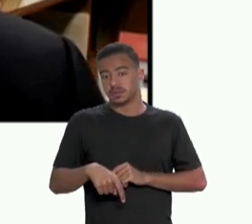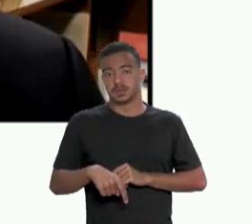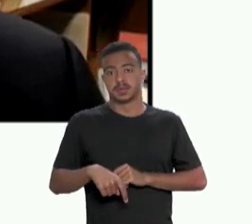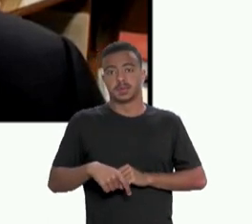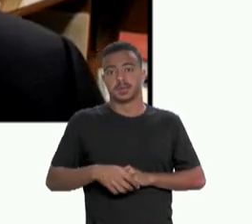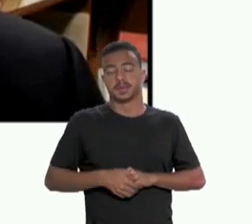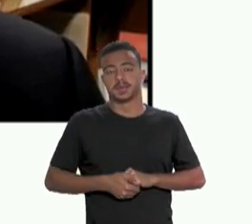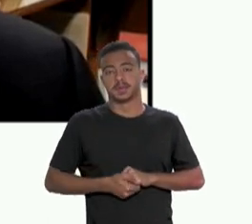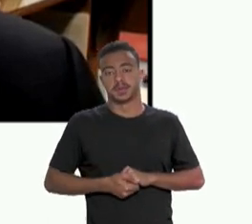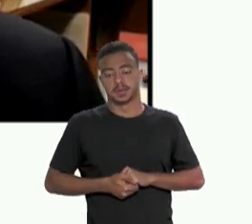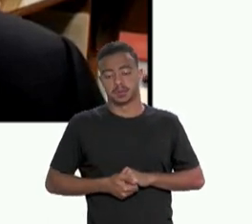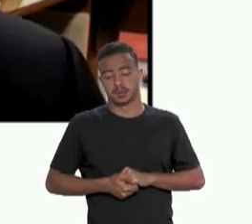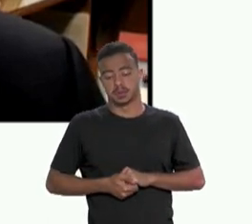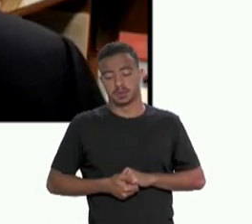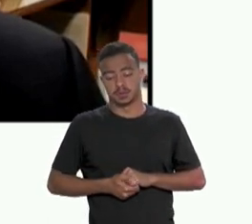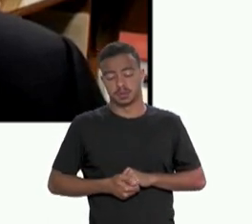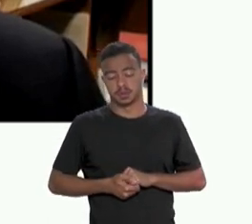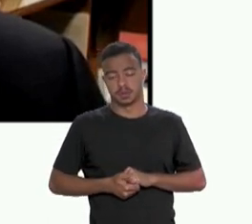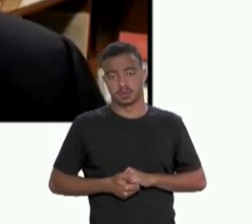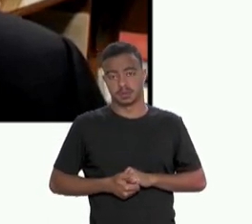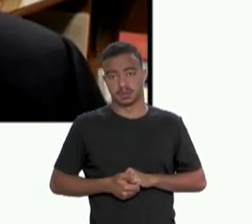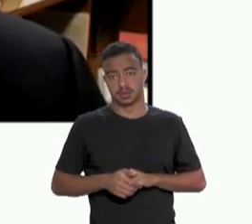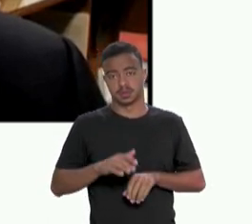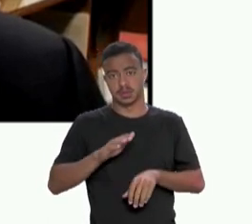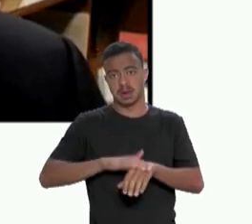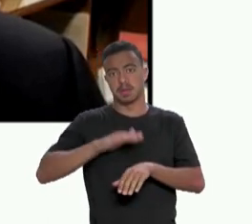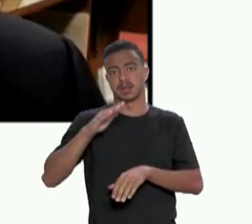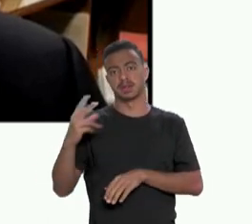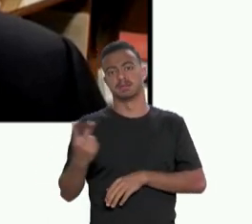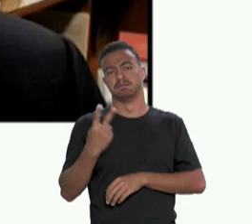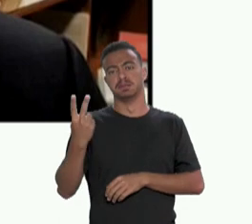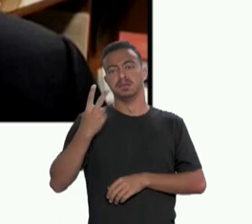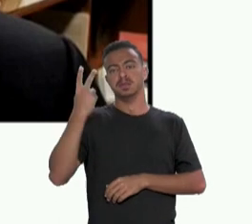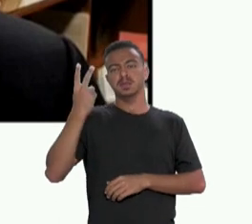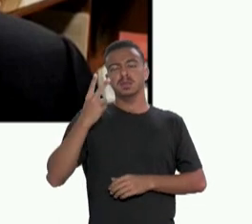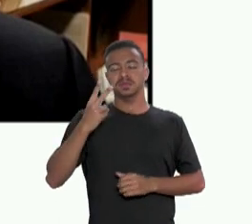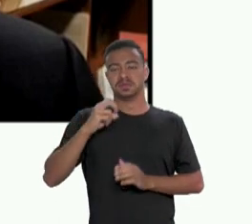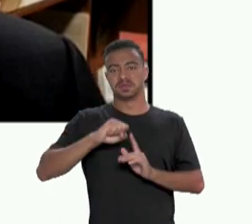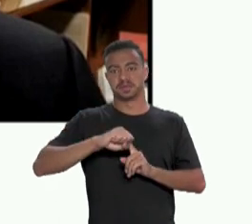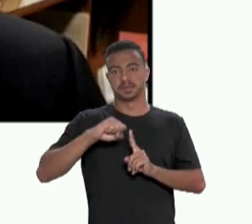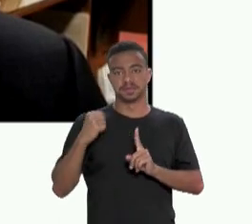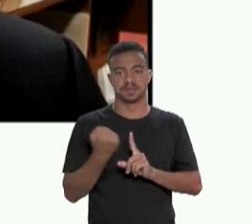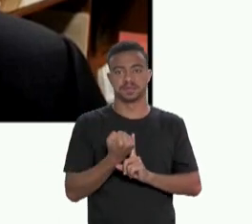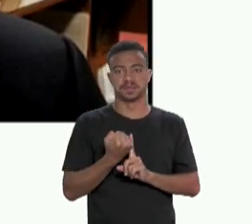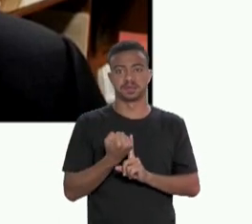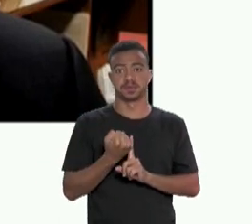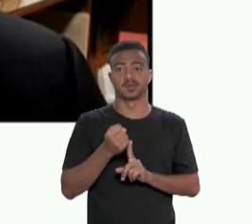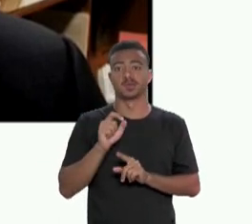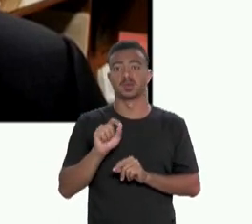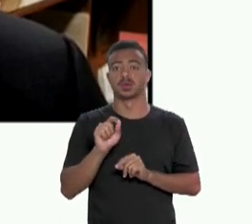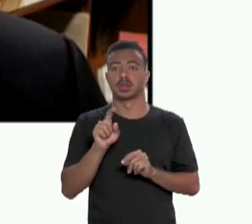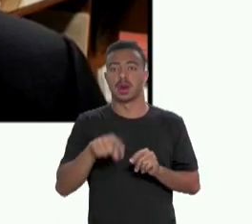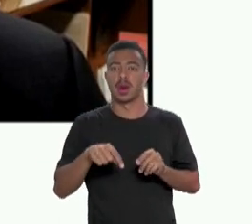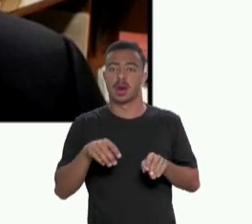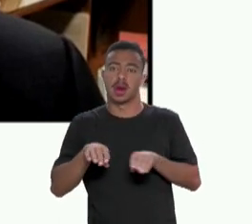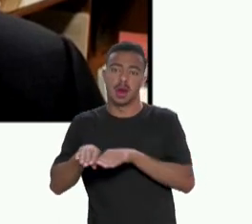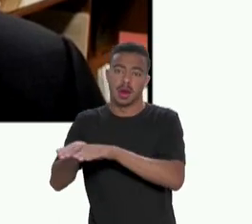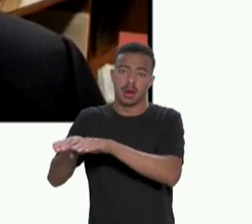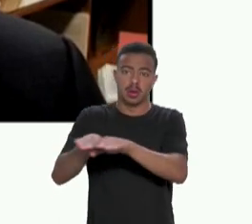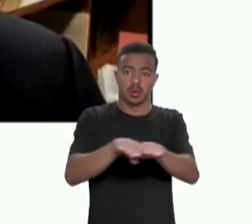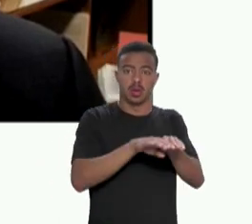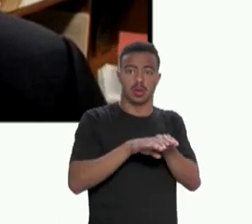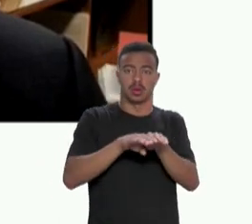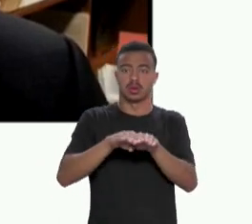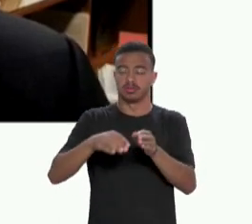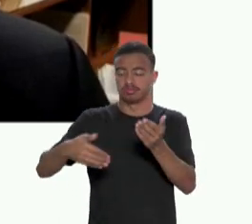de um dos mais caros valores de uma de uma sociedade que é a igualdade de tratamento entre seus